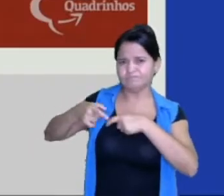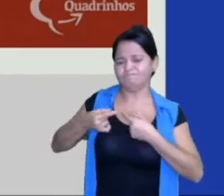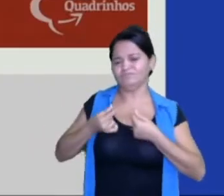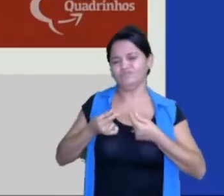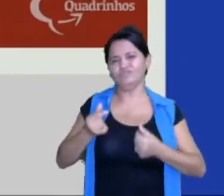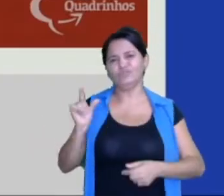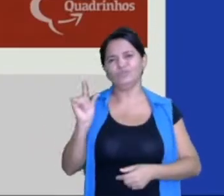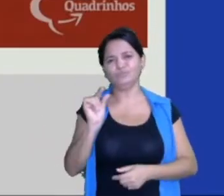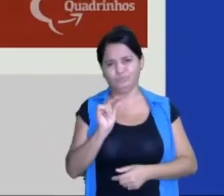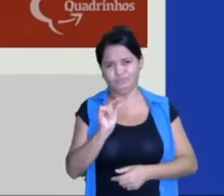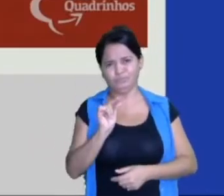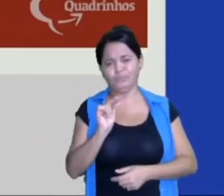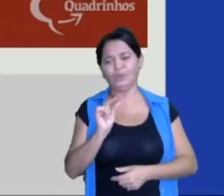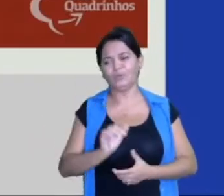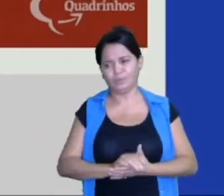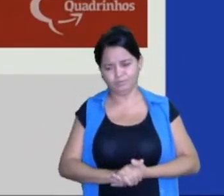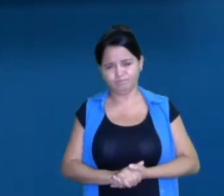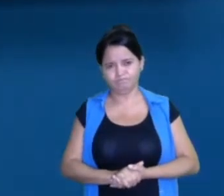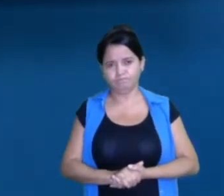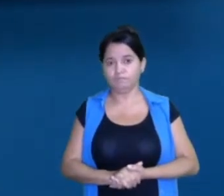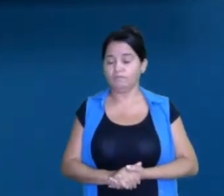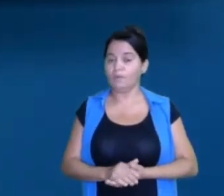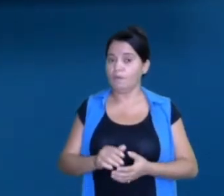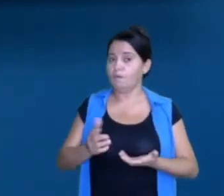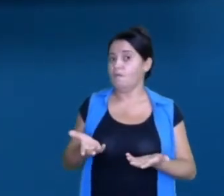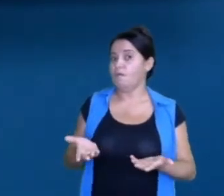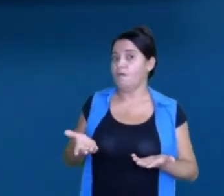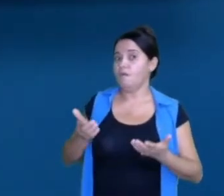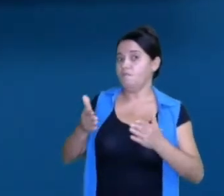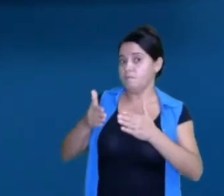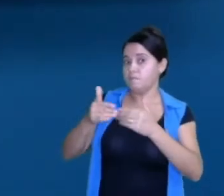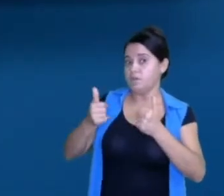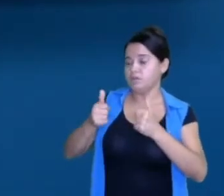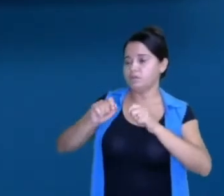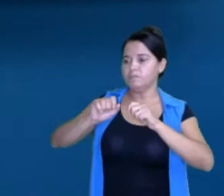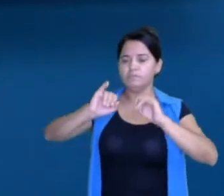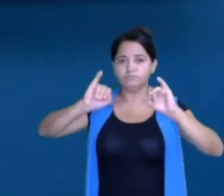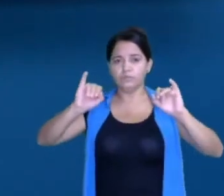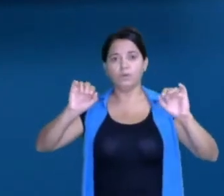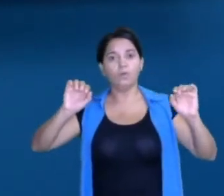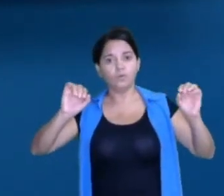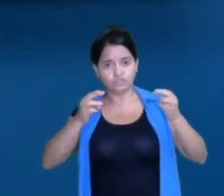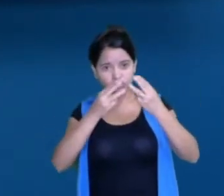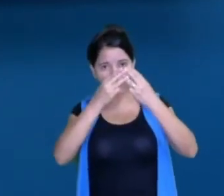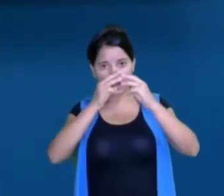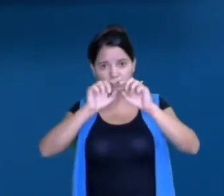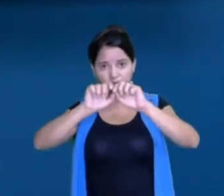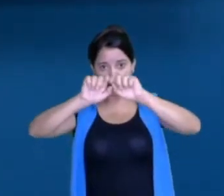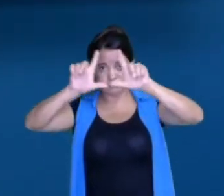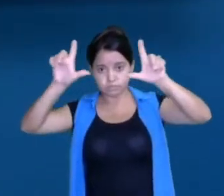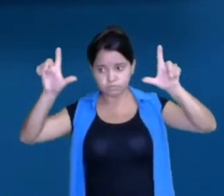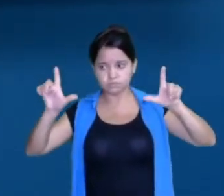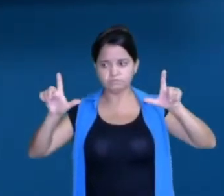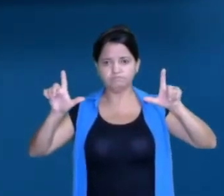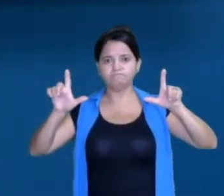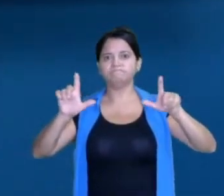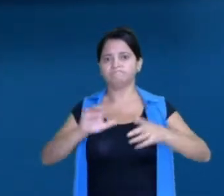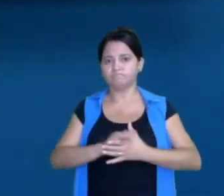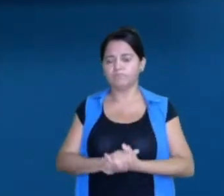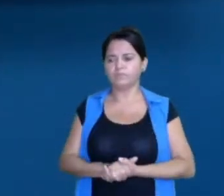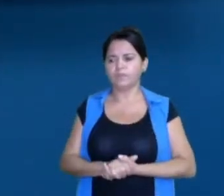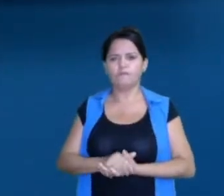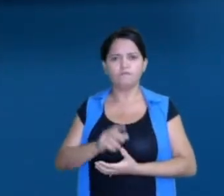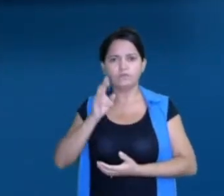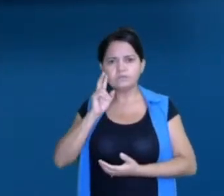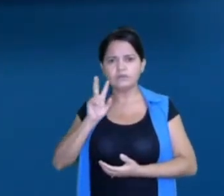Bom, eu vou pedir para o pessoal abrir a câmera para eu poder falar um pouquinho de todo esse contexto, né, e dessa